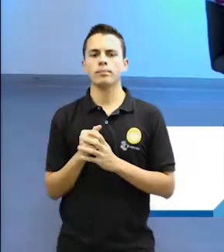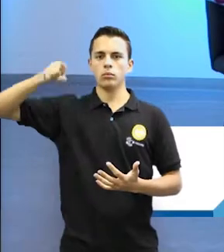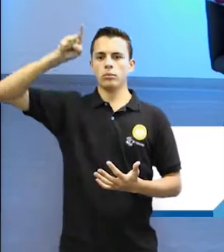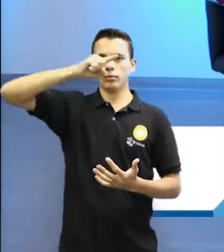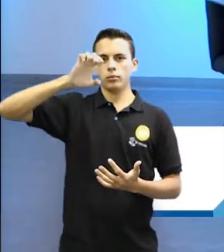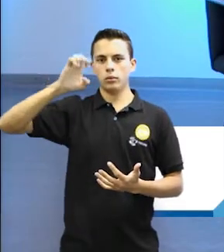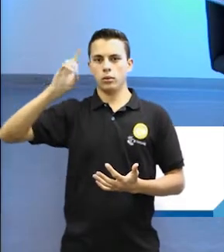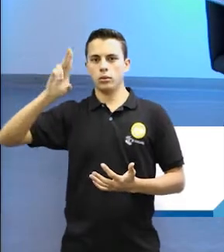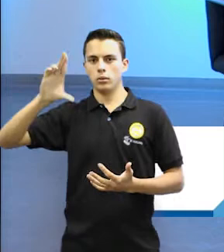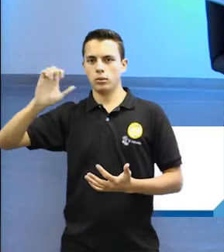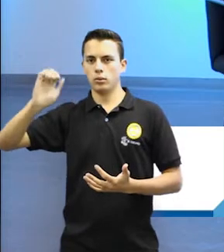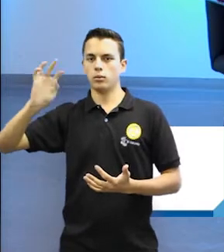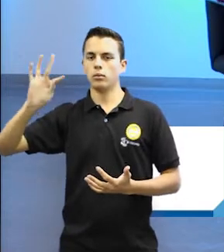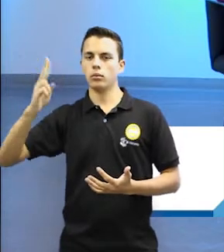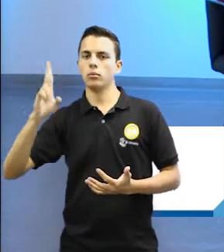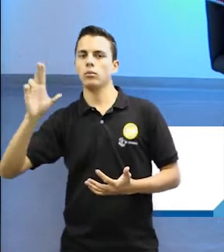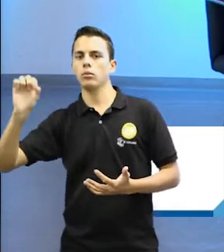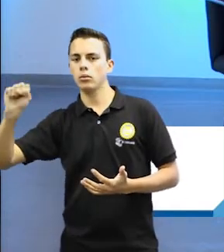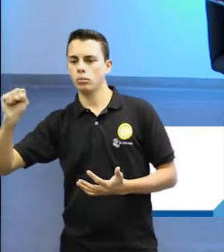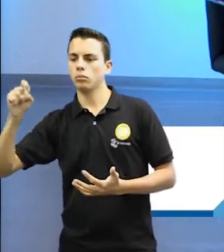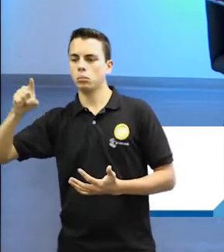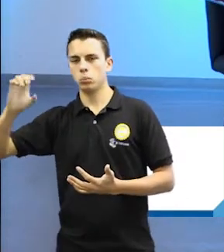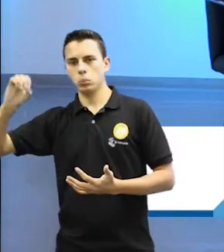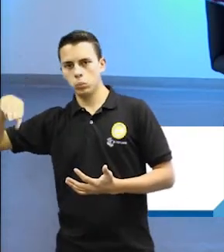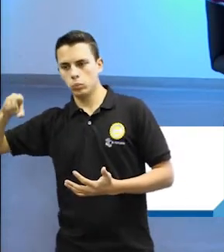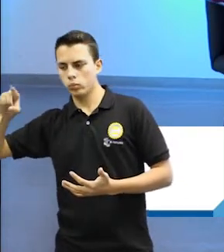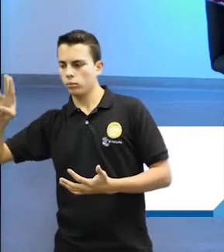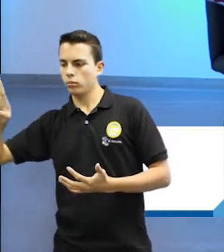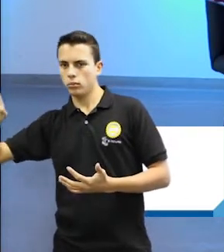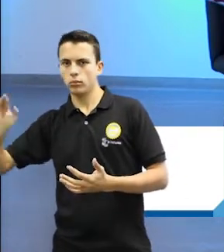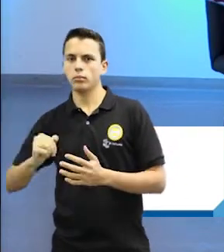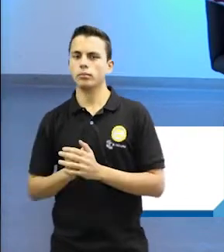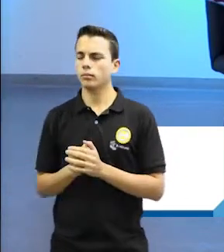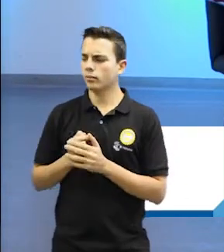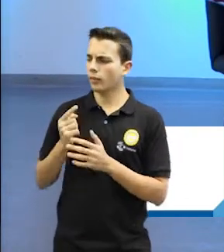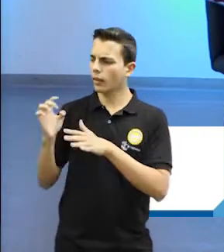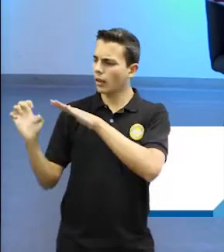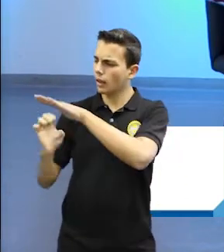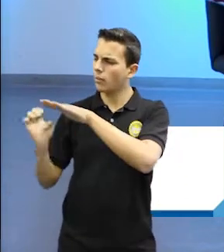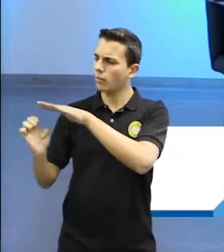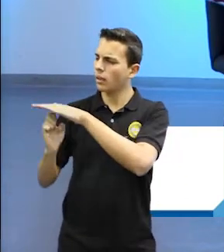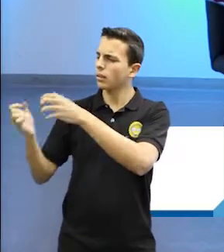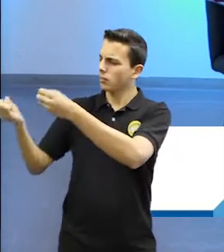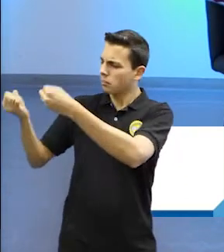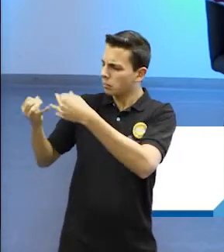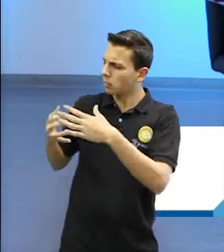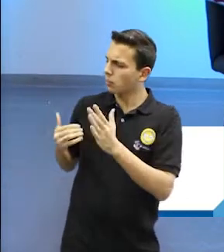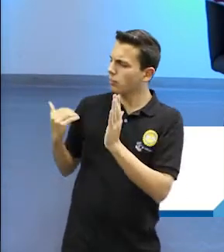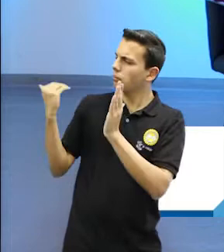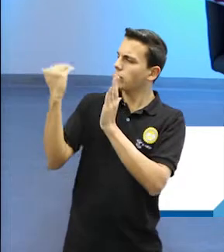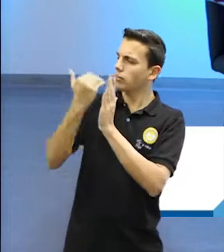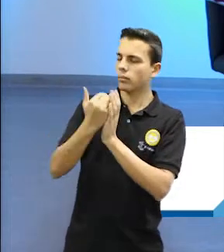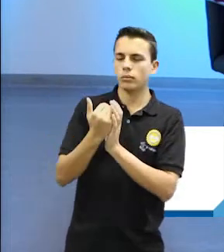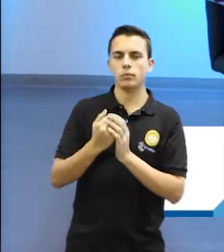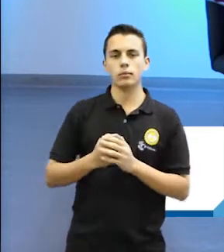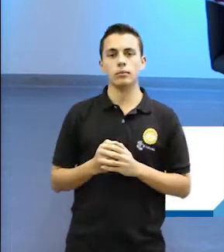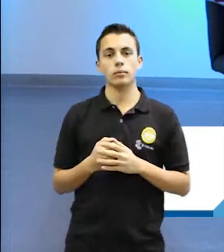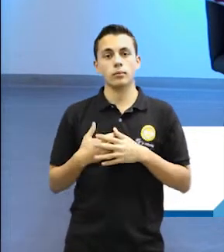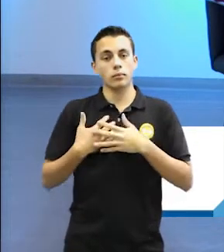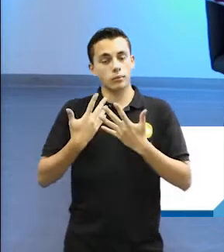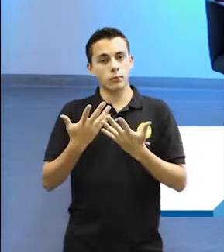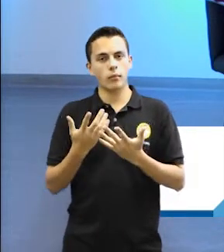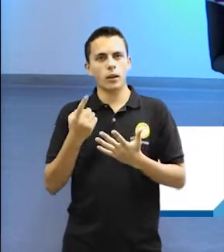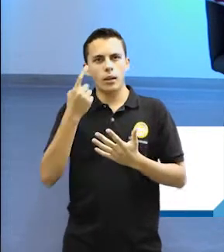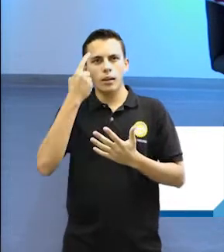Yes.com.br. Aí eu queria que você falasse mais da sua empresa para a gente, da Educatus. Então, a ideia